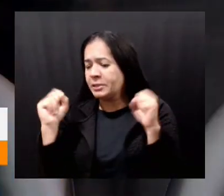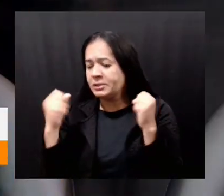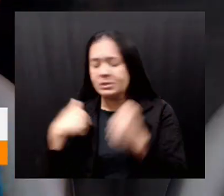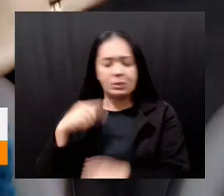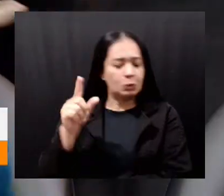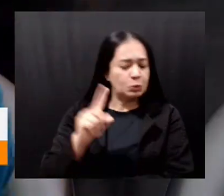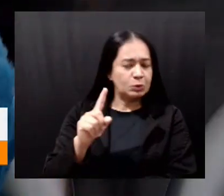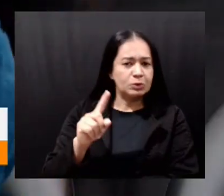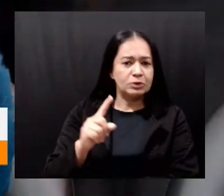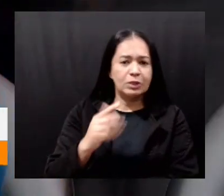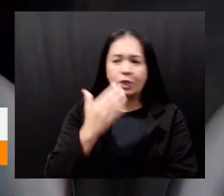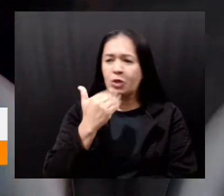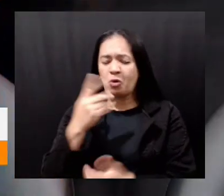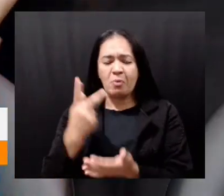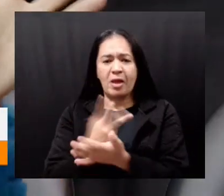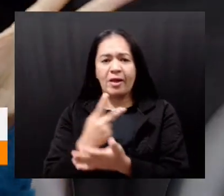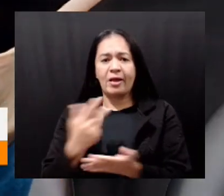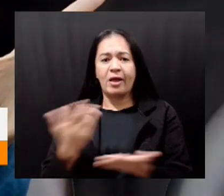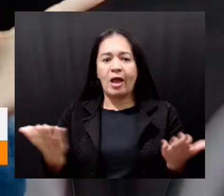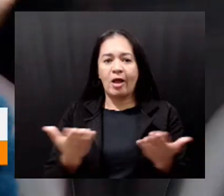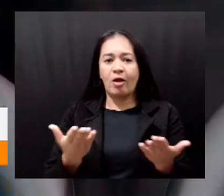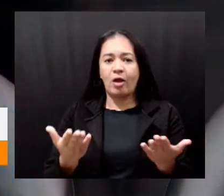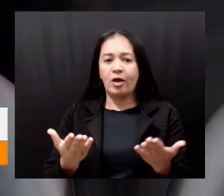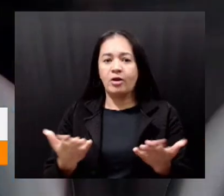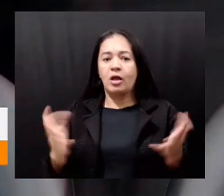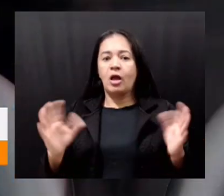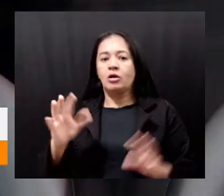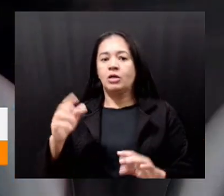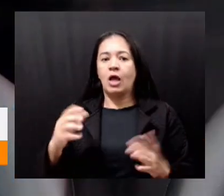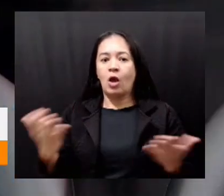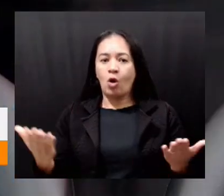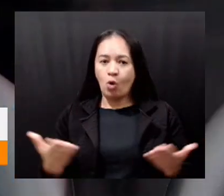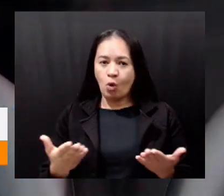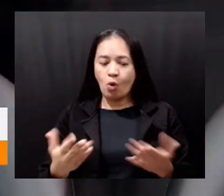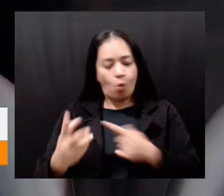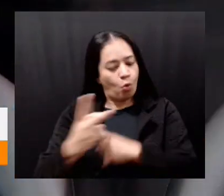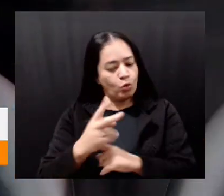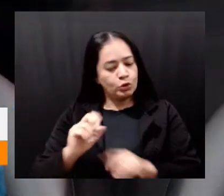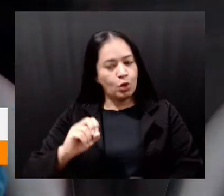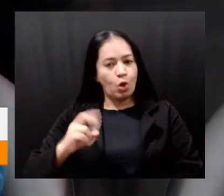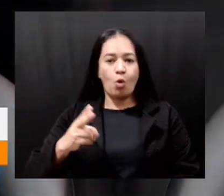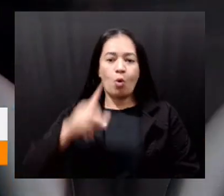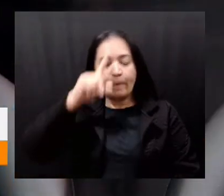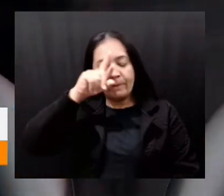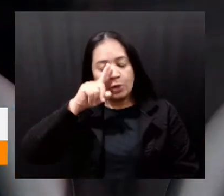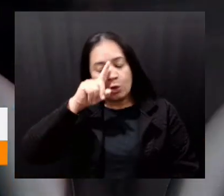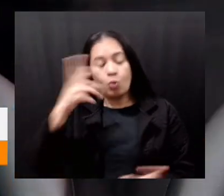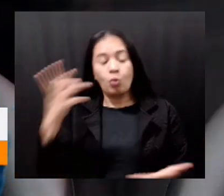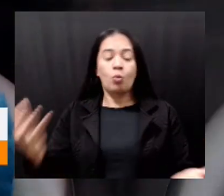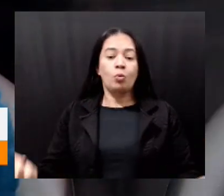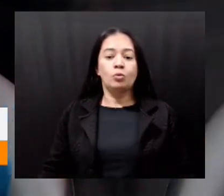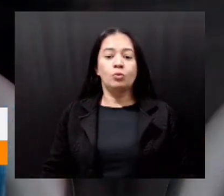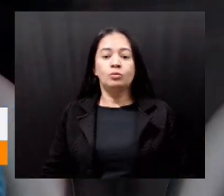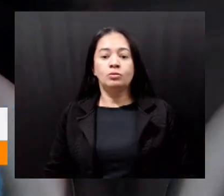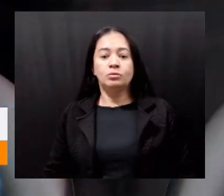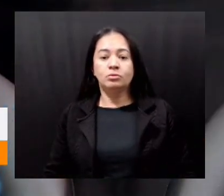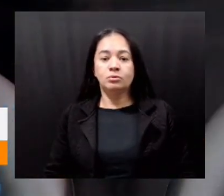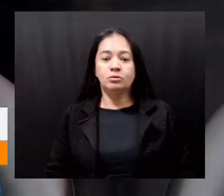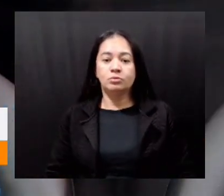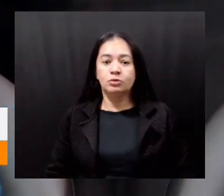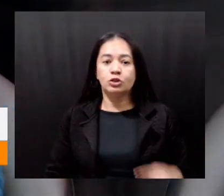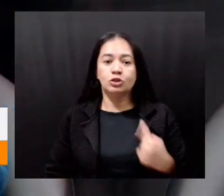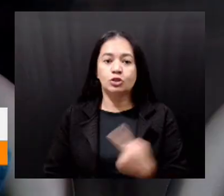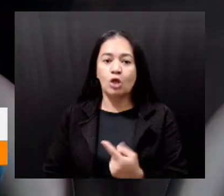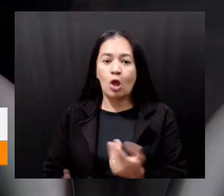direito, tal, vou levando, aí vem um negócio, você fala, não, ou se cuida, ou você tem um risco real, né? Então todo mundo começou a olhar mais tanto para a